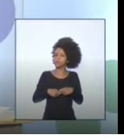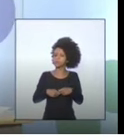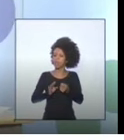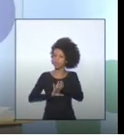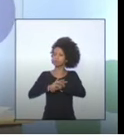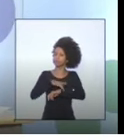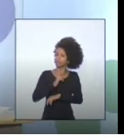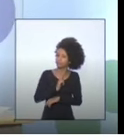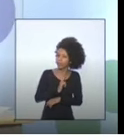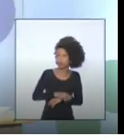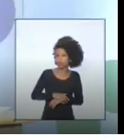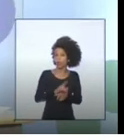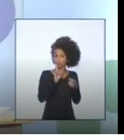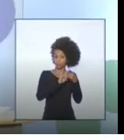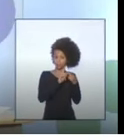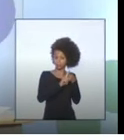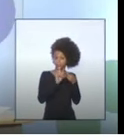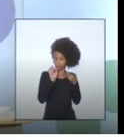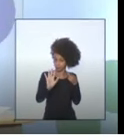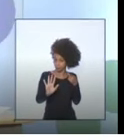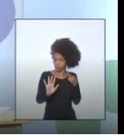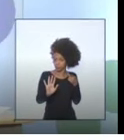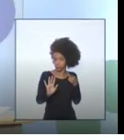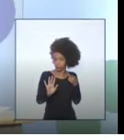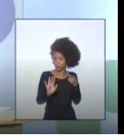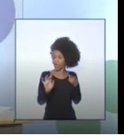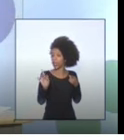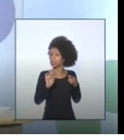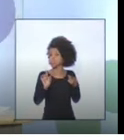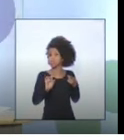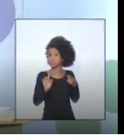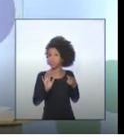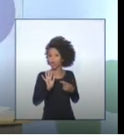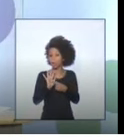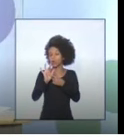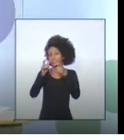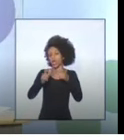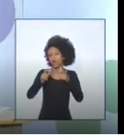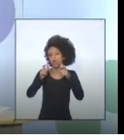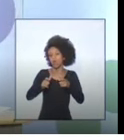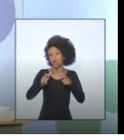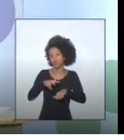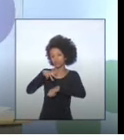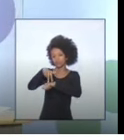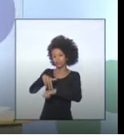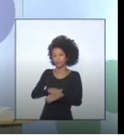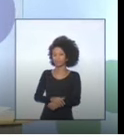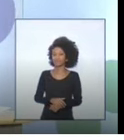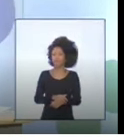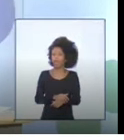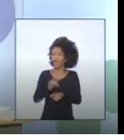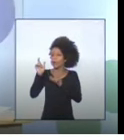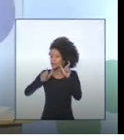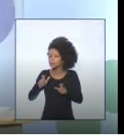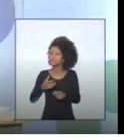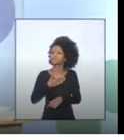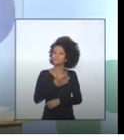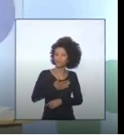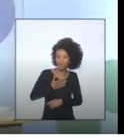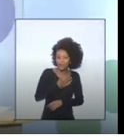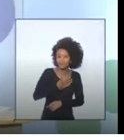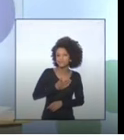seguro? Uma delas é não ficar colocando o seu local. Tem pessoas que gostam de marcar ainda em uma postagem qual